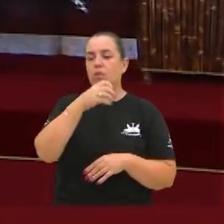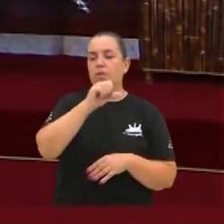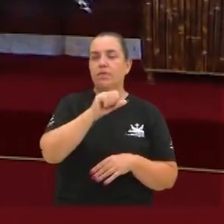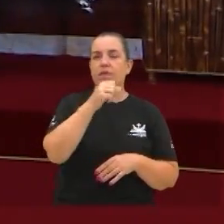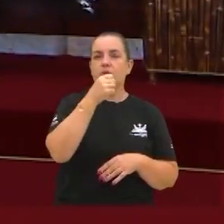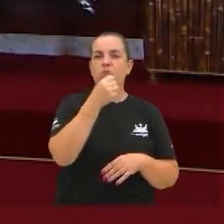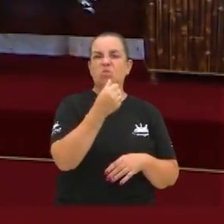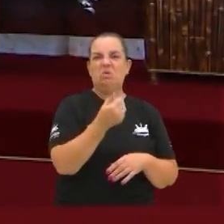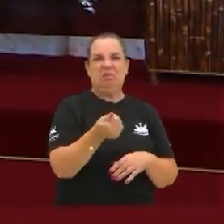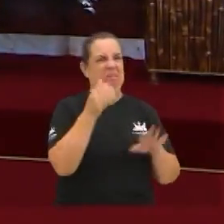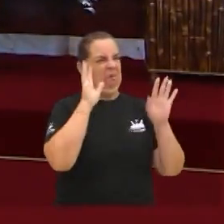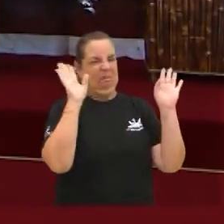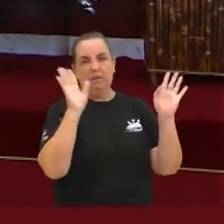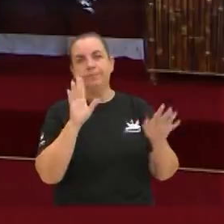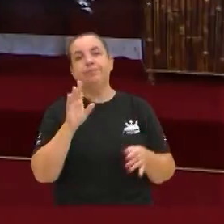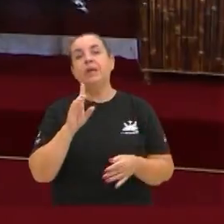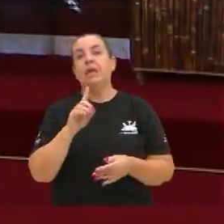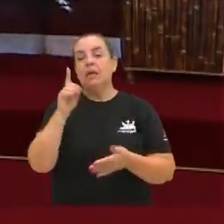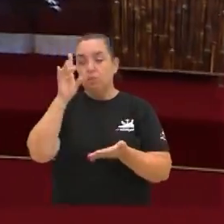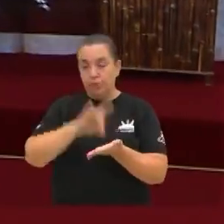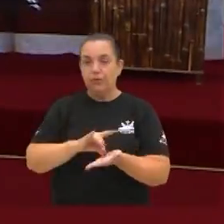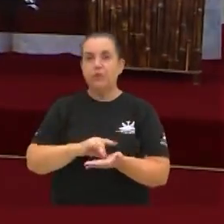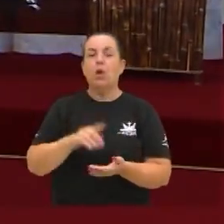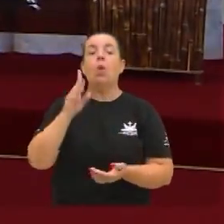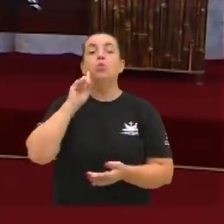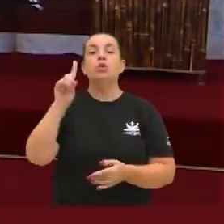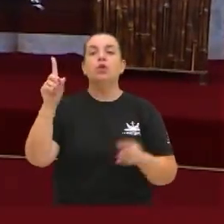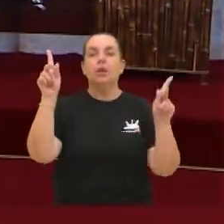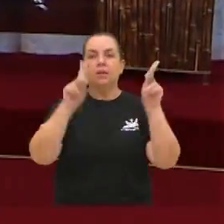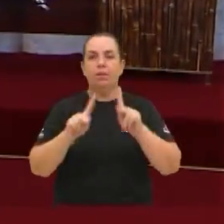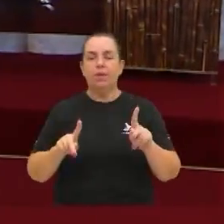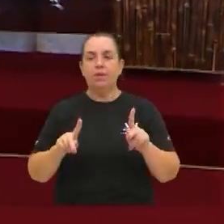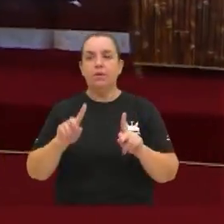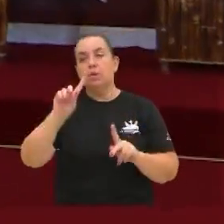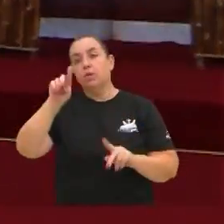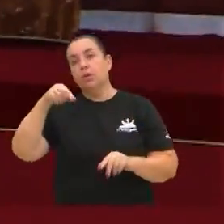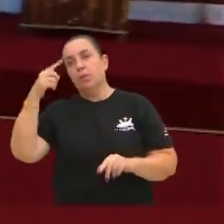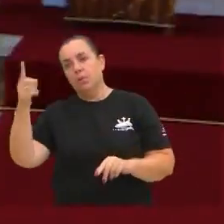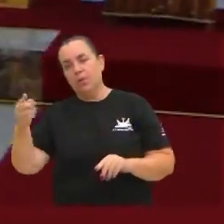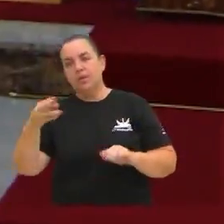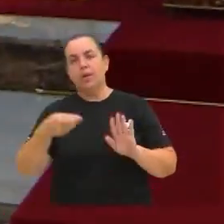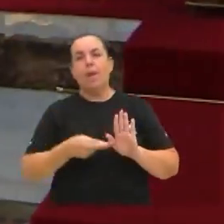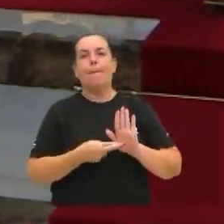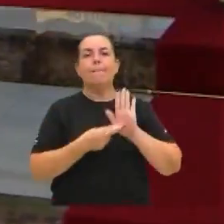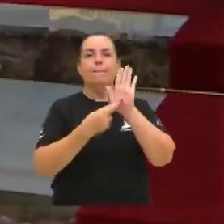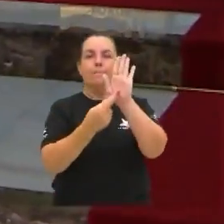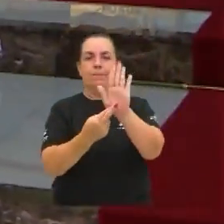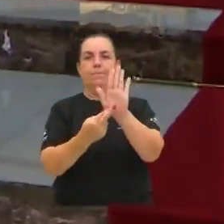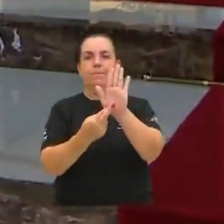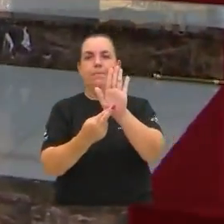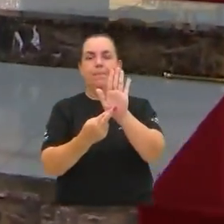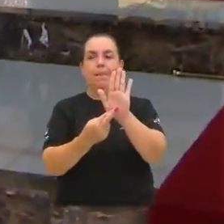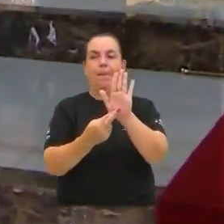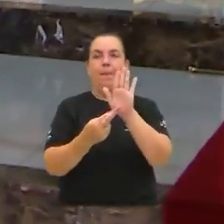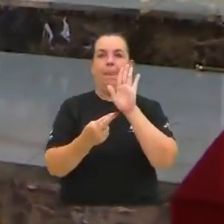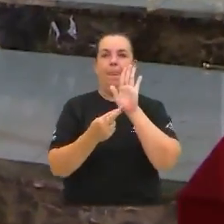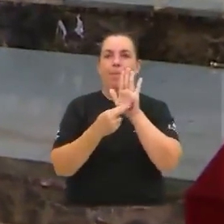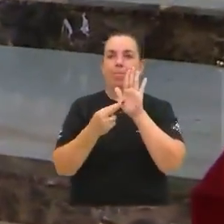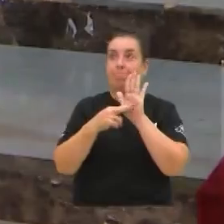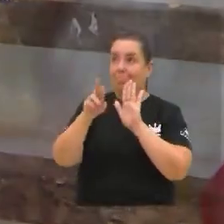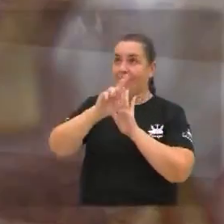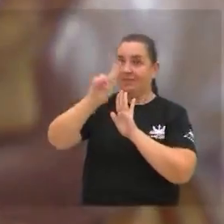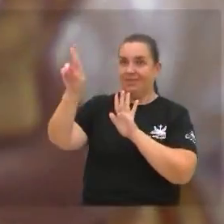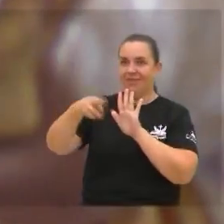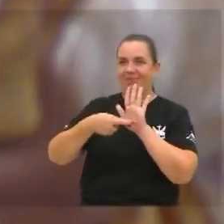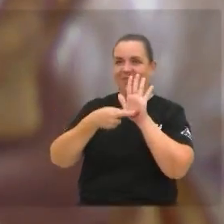o Dia da Paz. E um dia depois se manifesta aquele